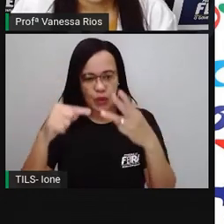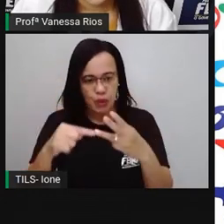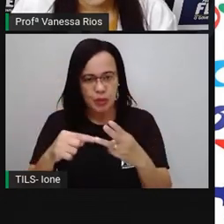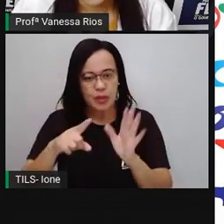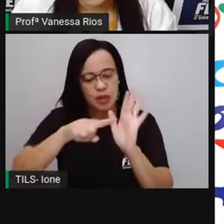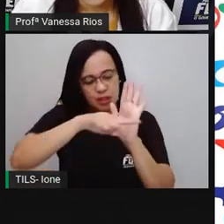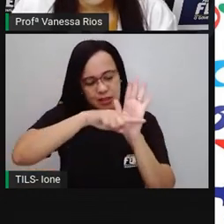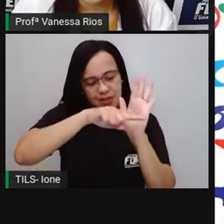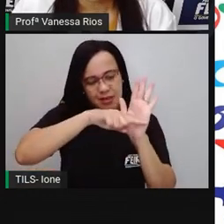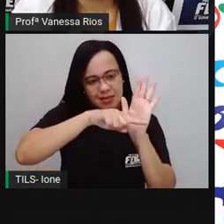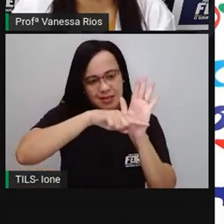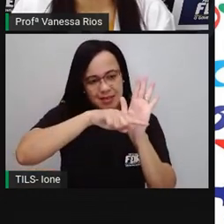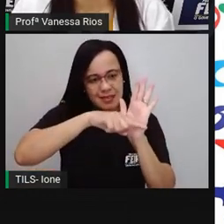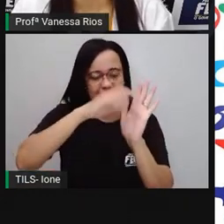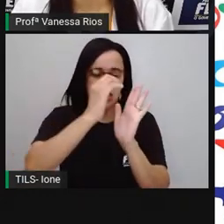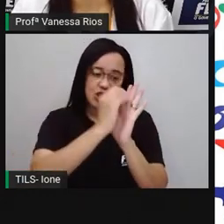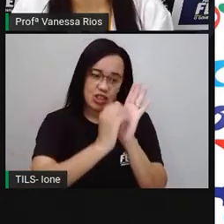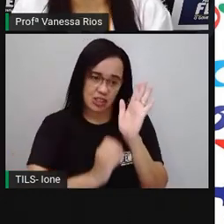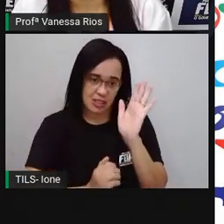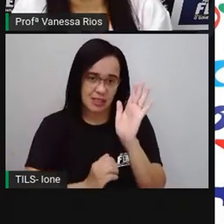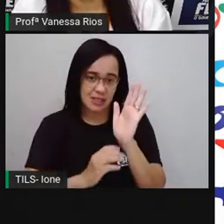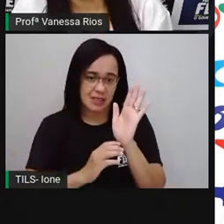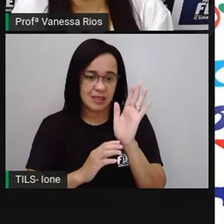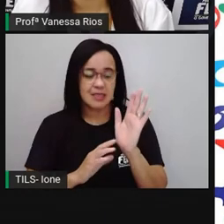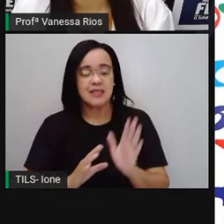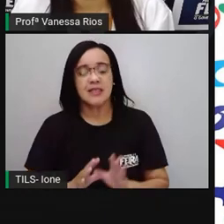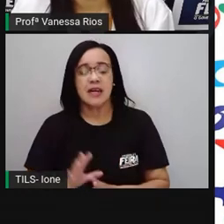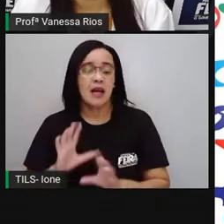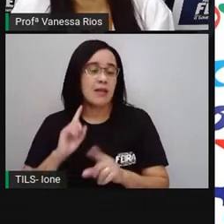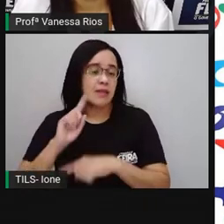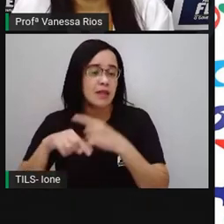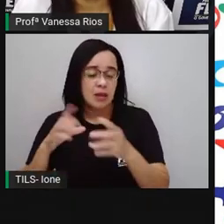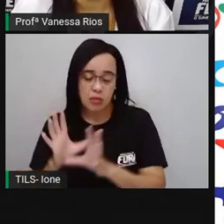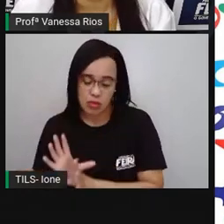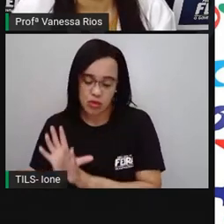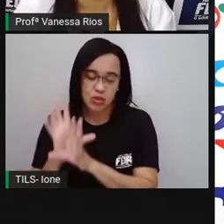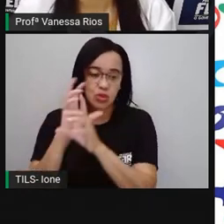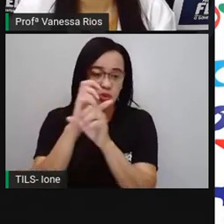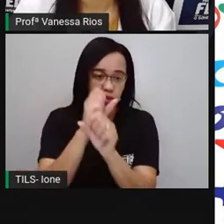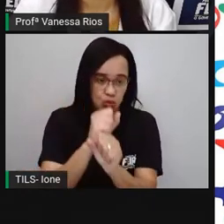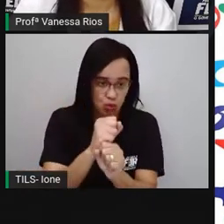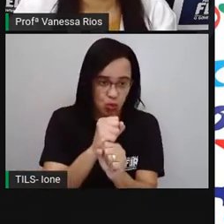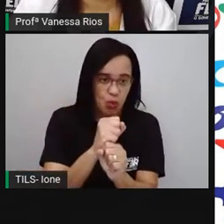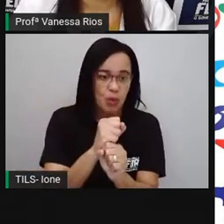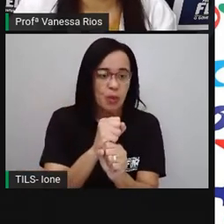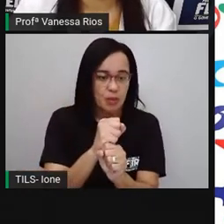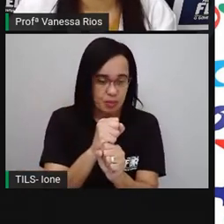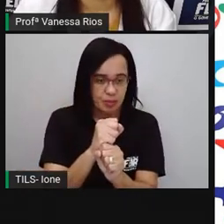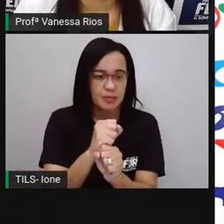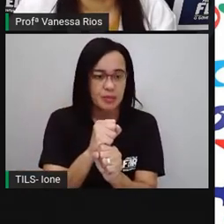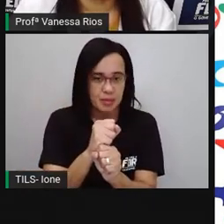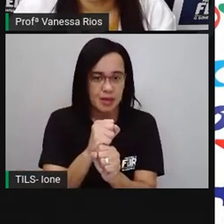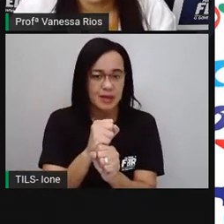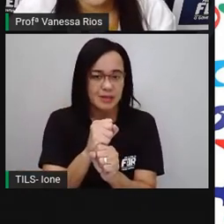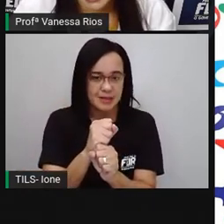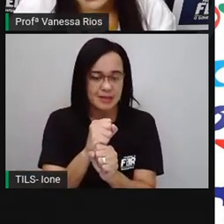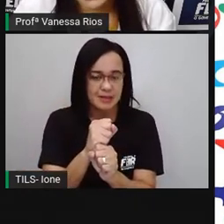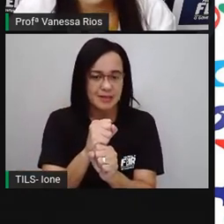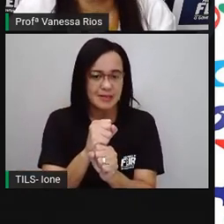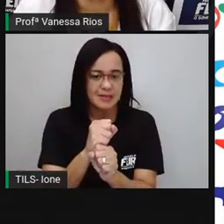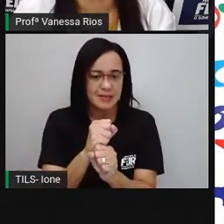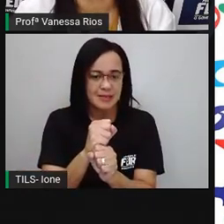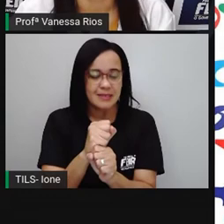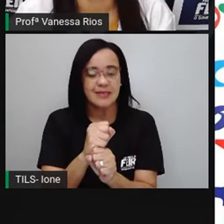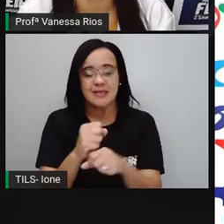de arestas e somar, né, juntar, adicionar ao valor de